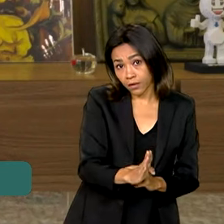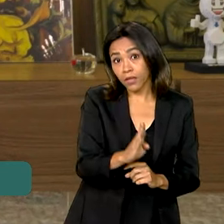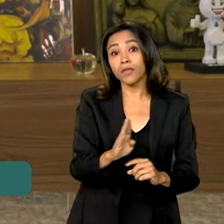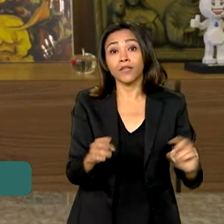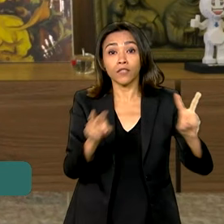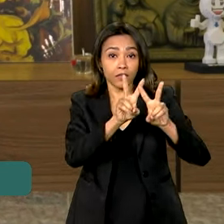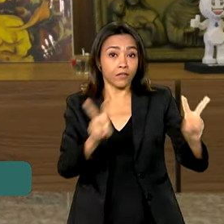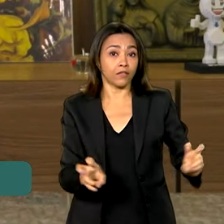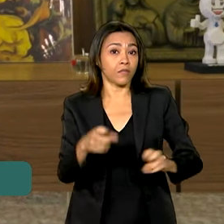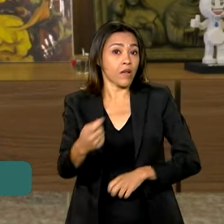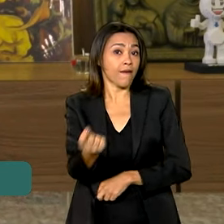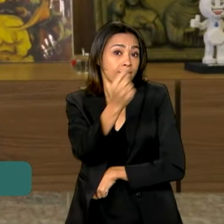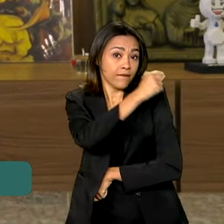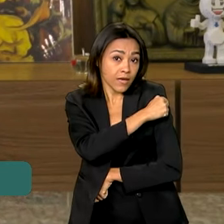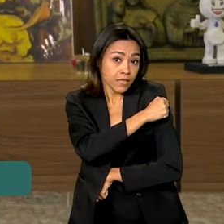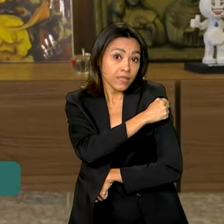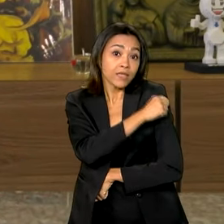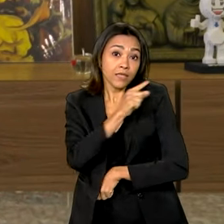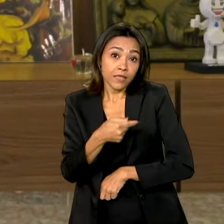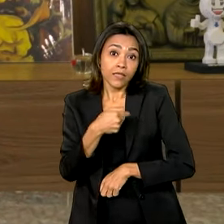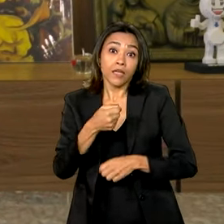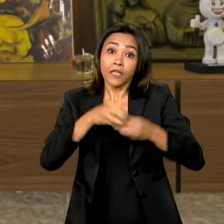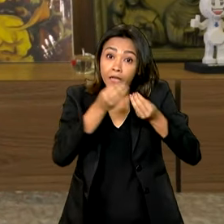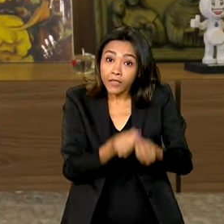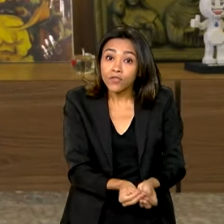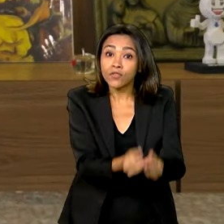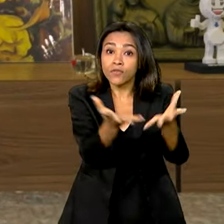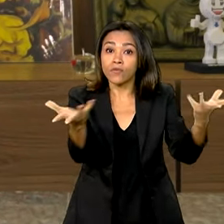vacinas do nosso sistema único de saúde do SUS